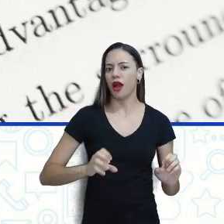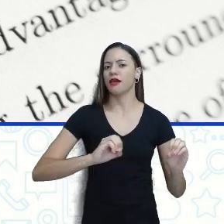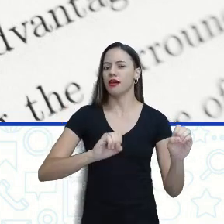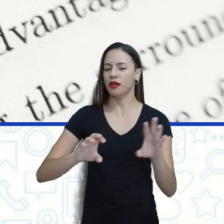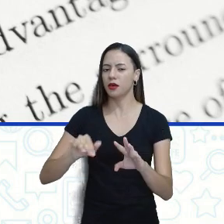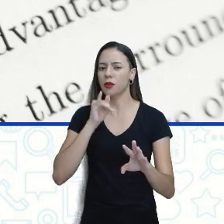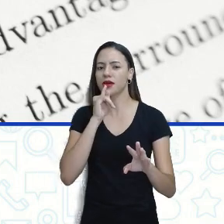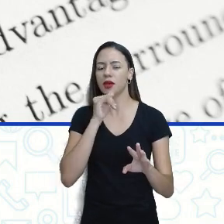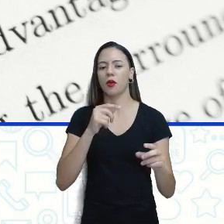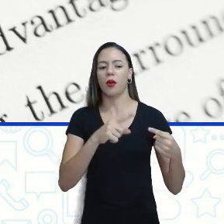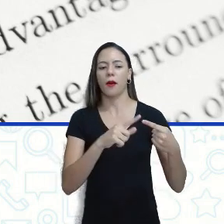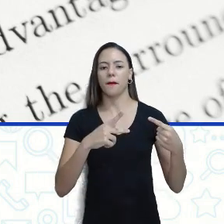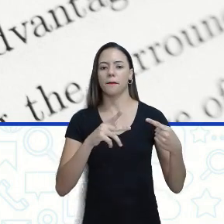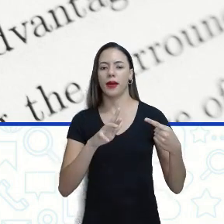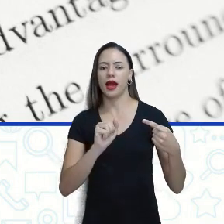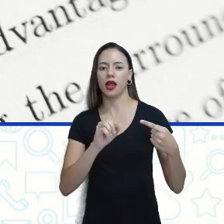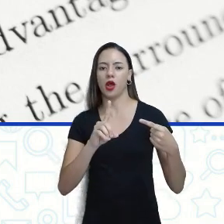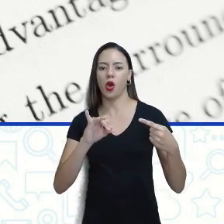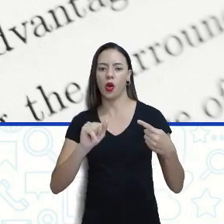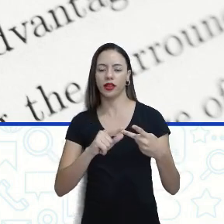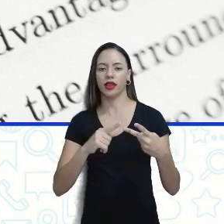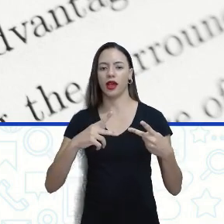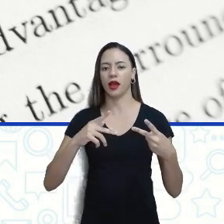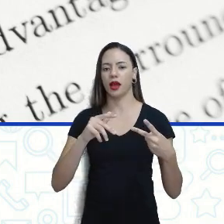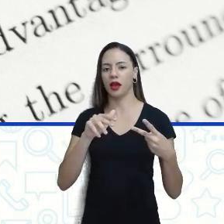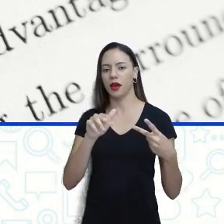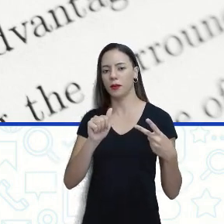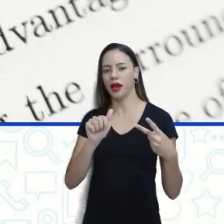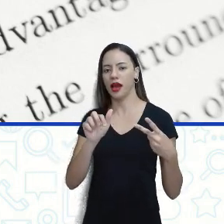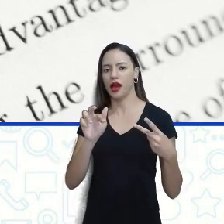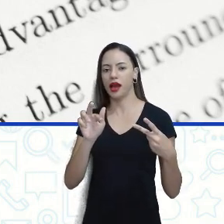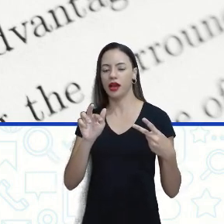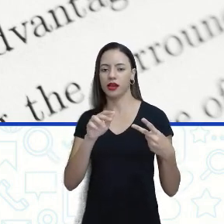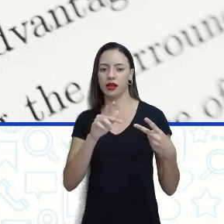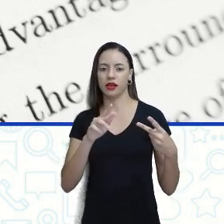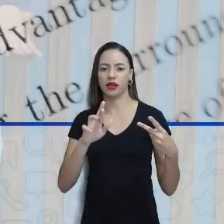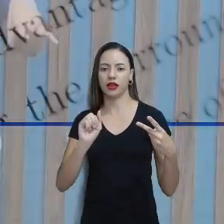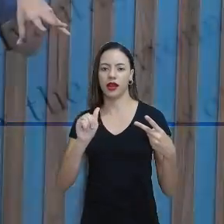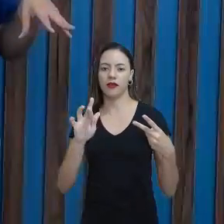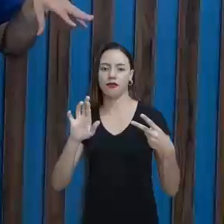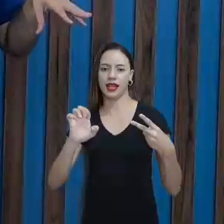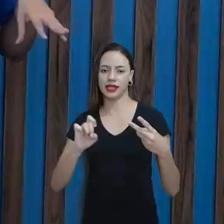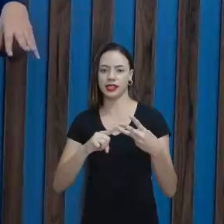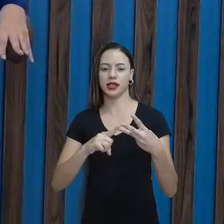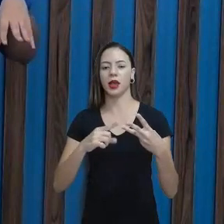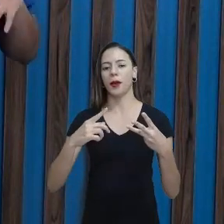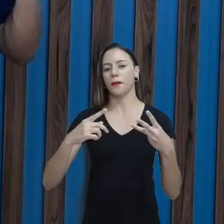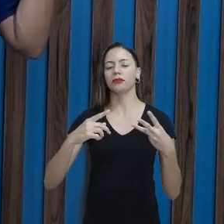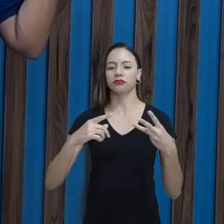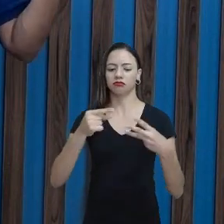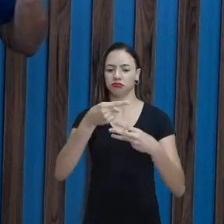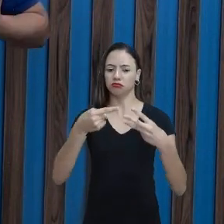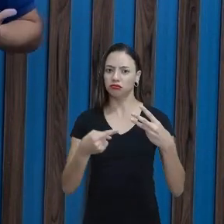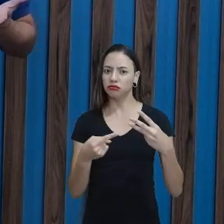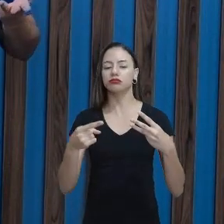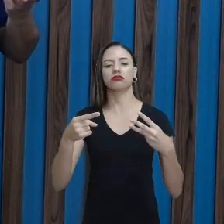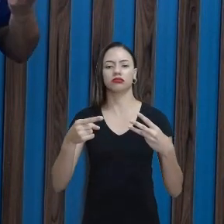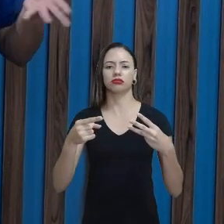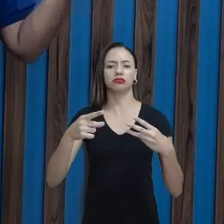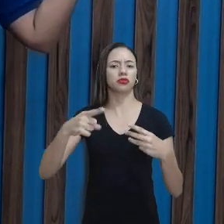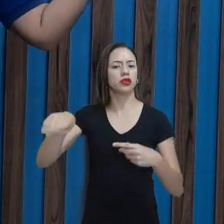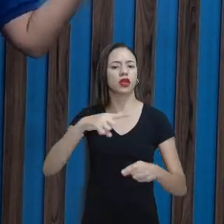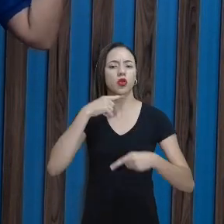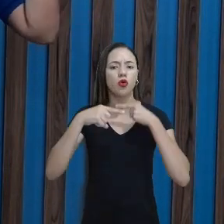intertextualidade, paródia e paráfrase. Então, vocês podem ir lá no nosso canal procurar essas aulas, né? Caso fique alguma